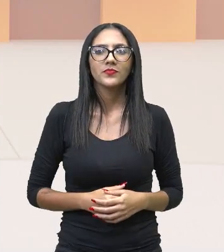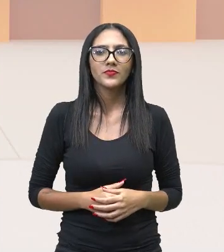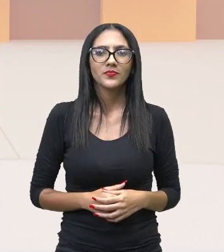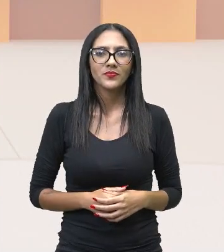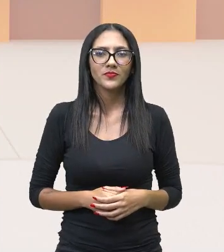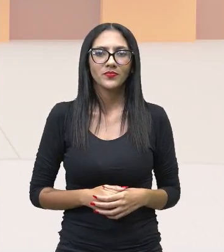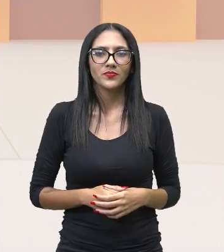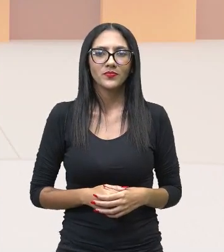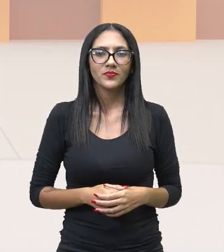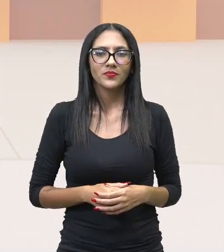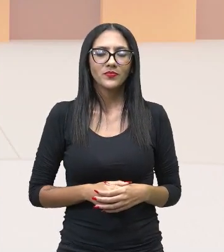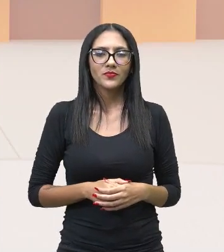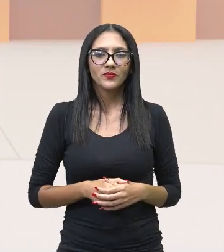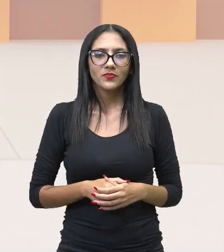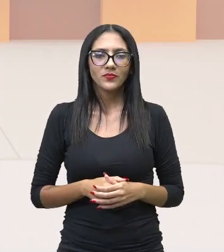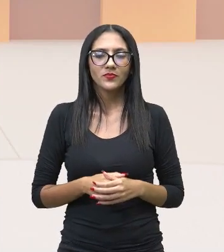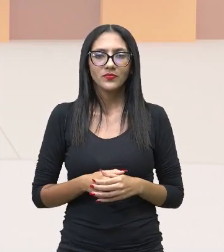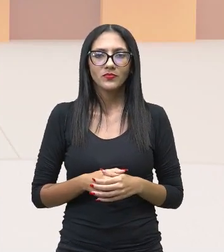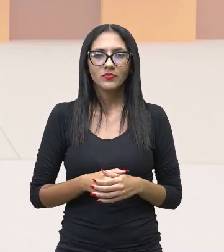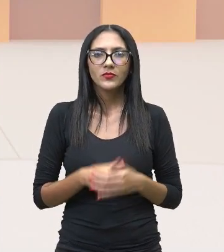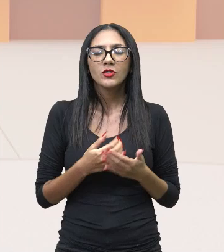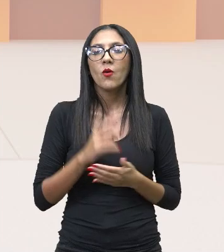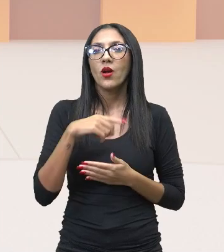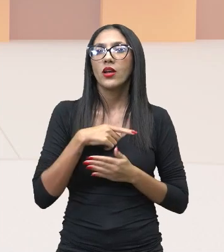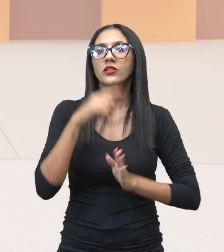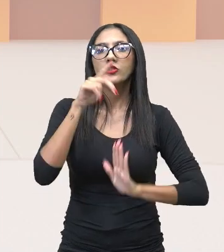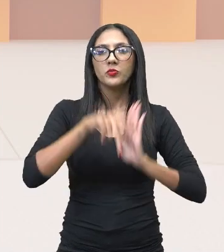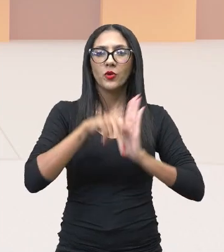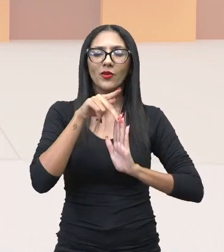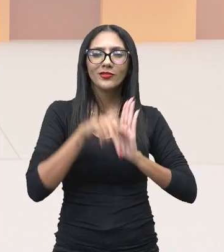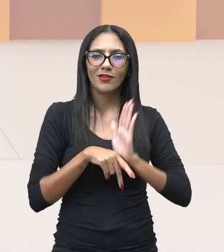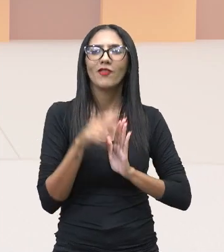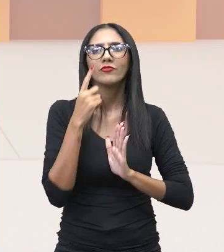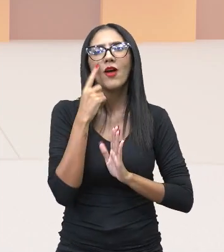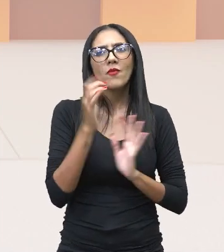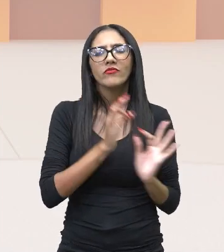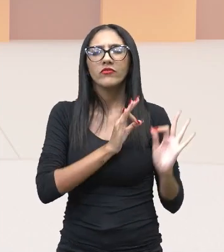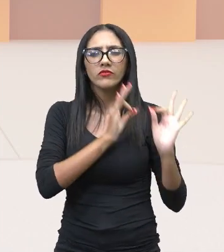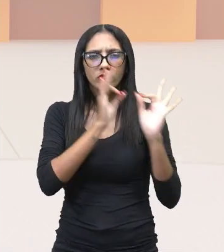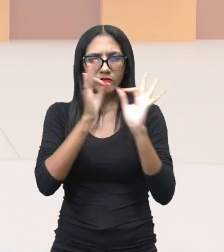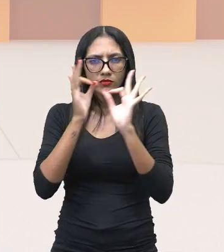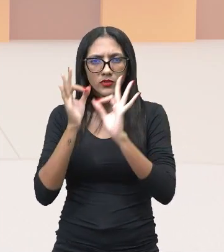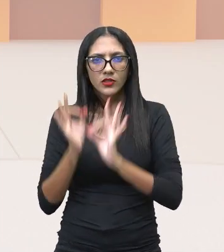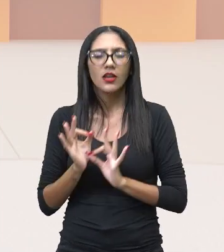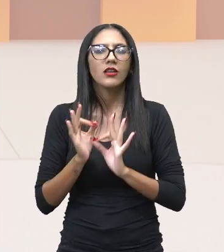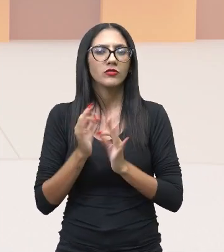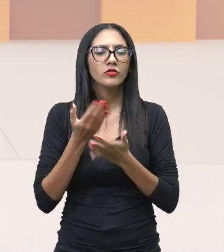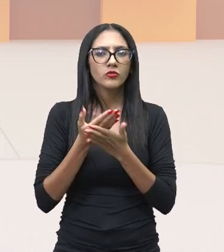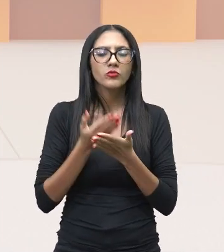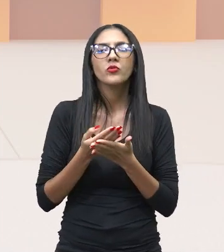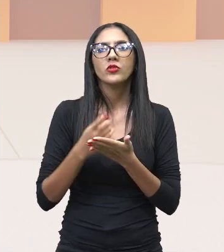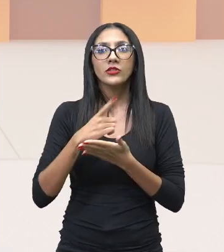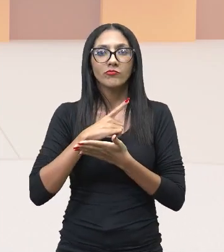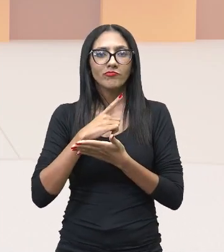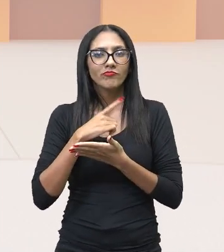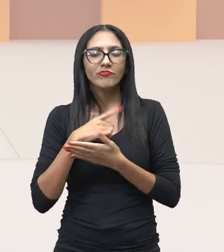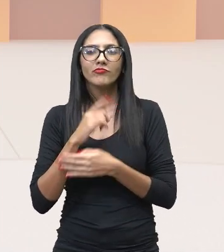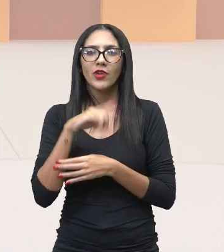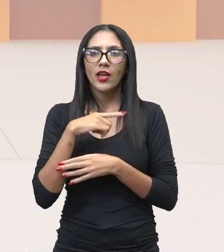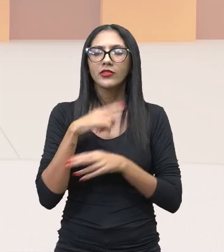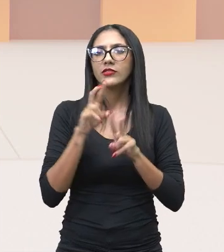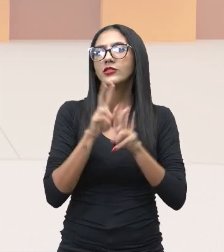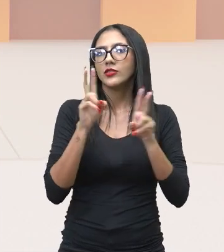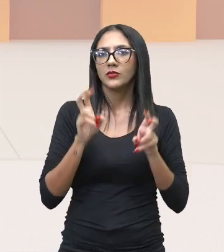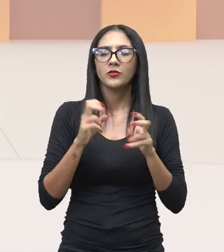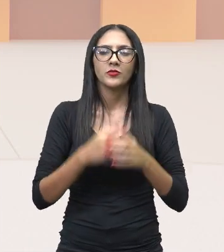Os grandes projetos de desenvolvimento da Amazônia, pessoal, que a gente vai ver ao longo dessa aula aí, né, elas envolvem exatamente essa questão,